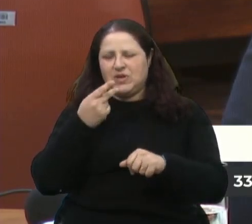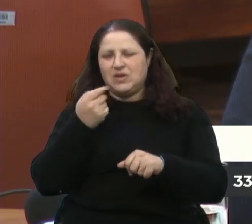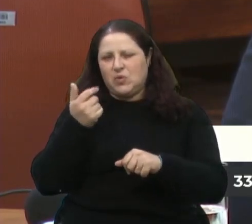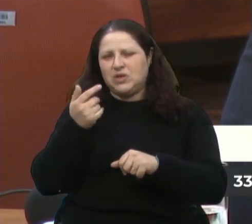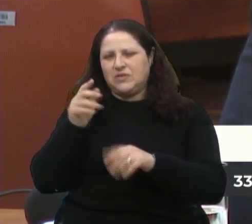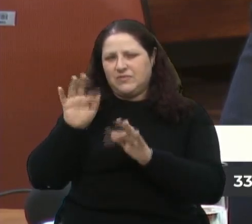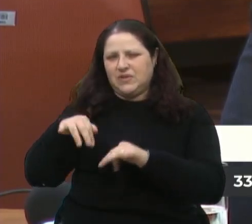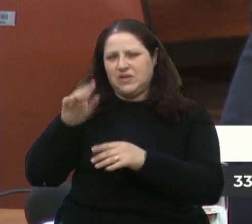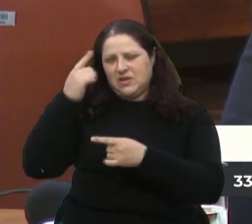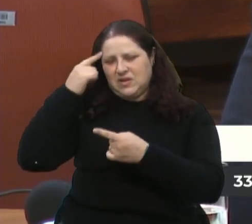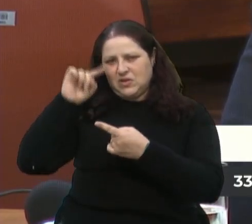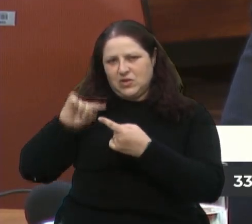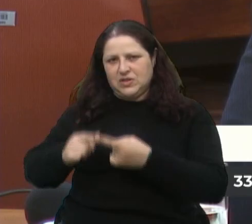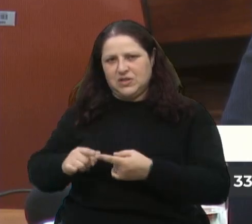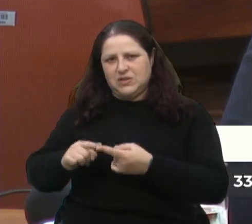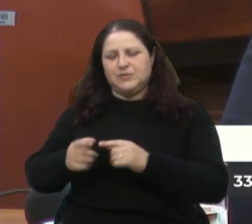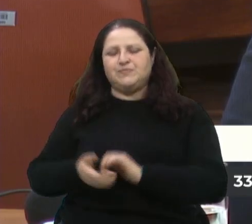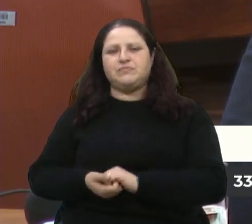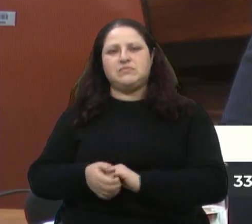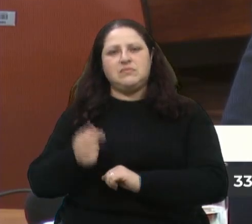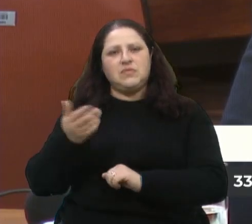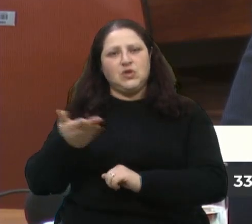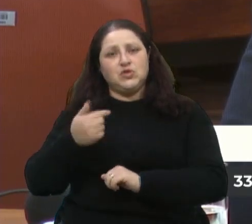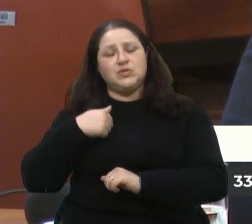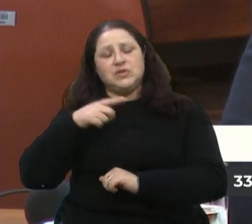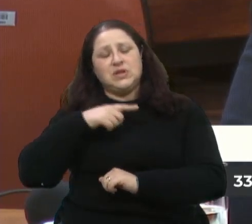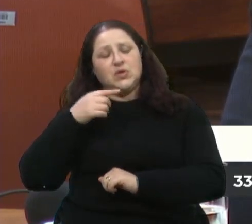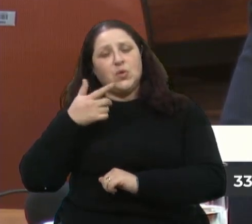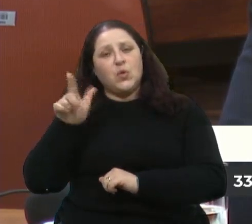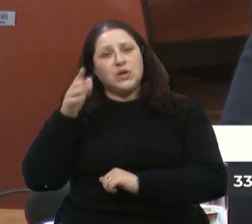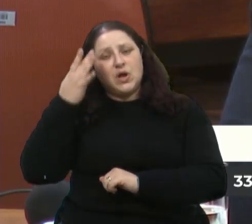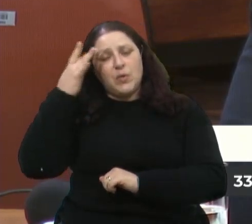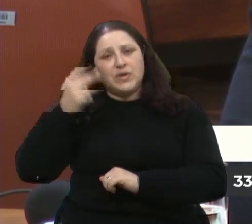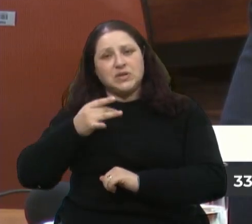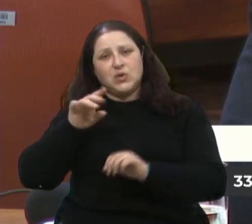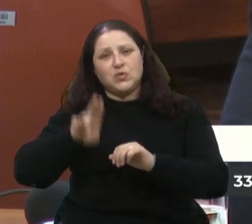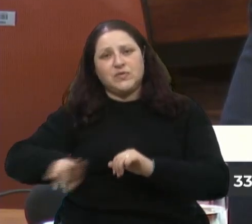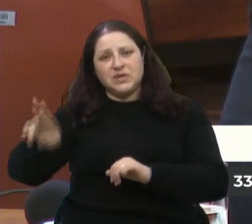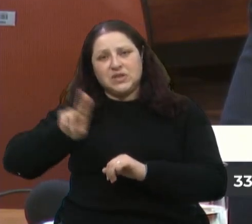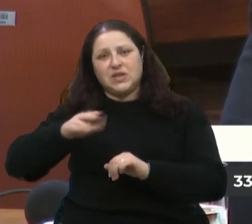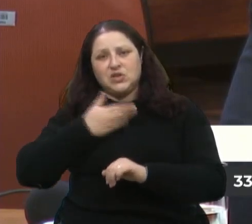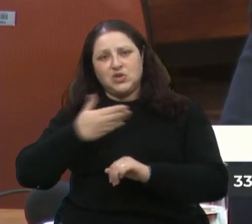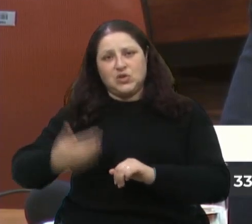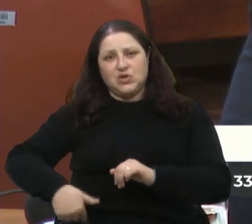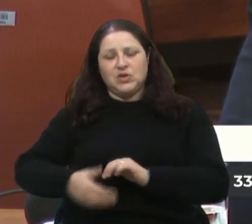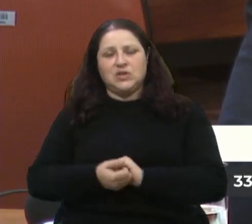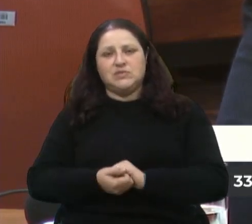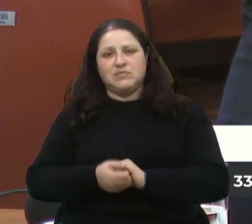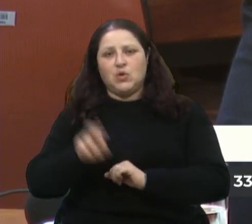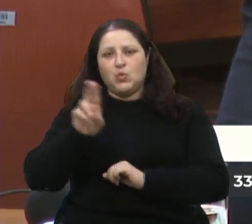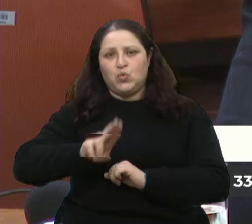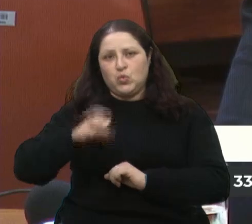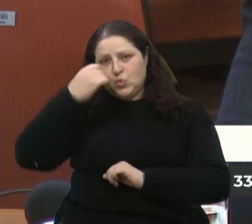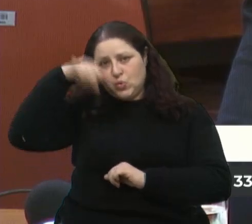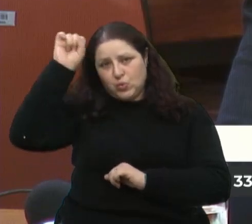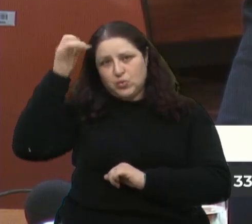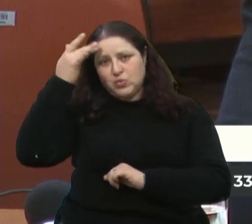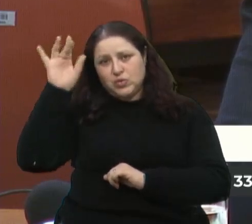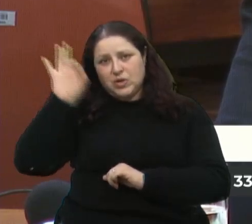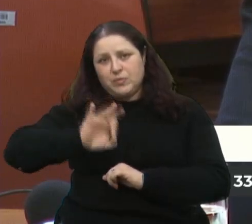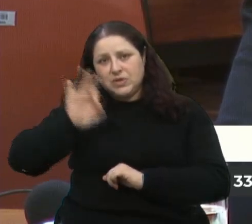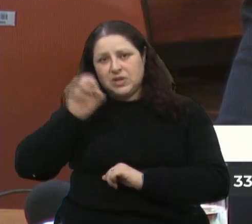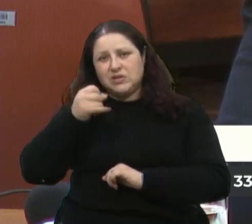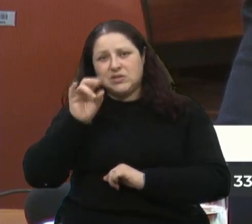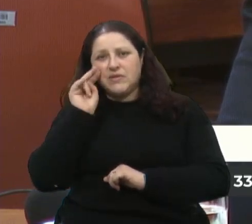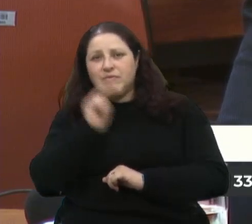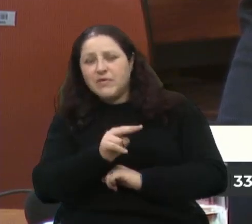vereador. Hoje eu tenho um outro entendimento de universidade pública. A Universidade de Caxias do Sul, eu não sei o percentual, mas se a gente